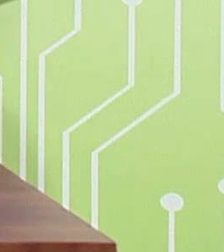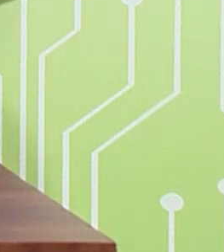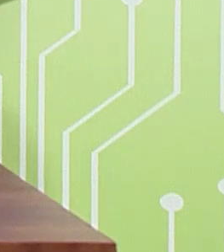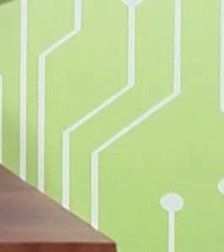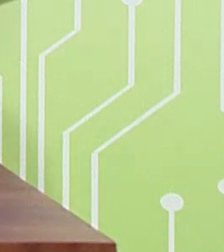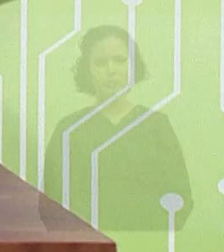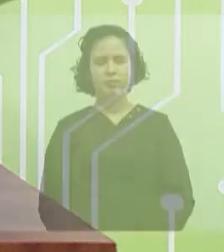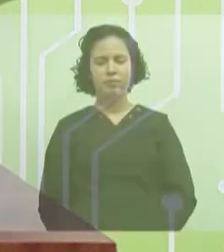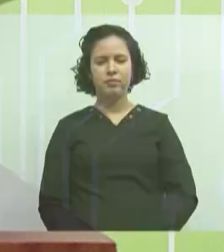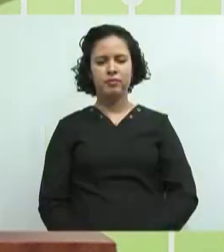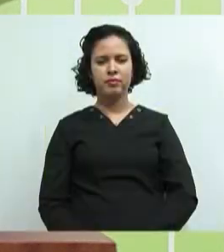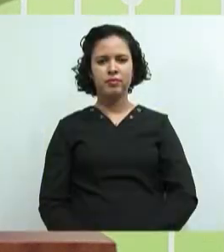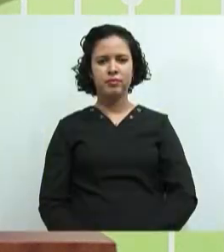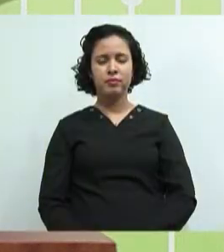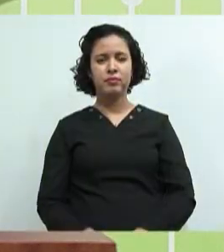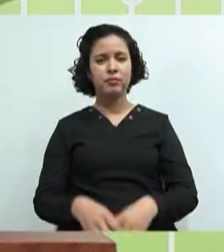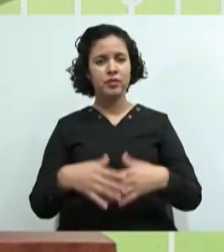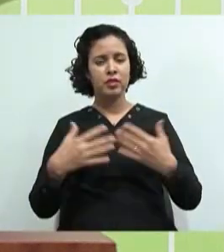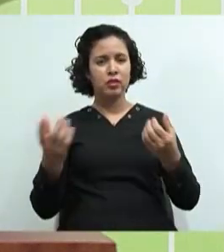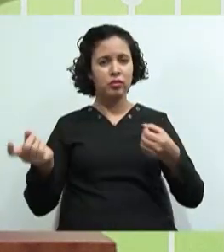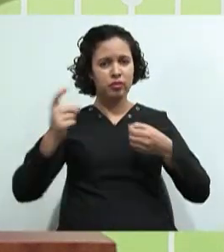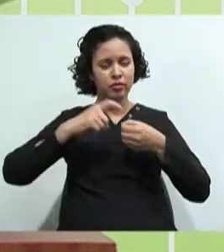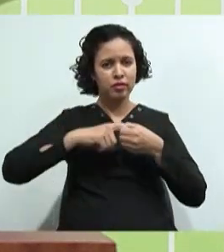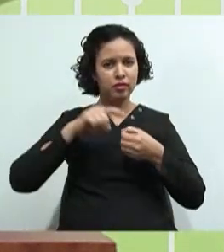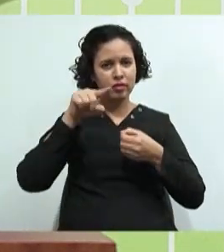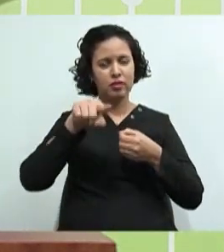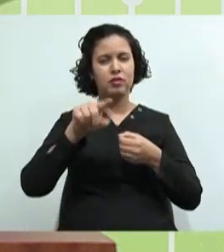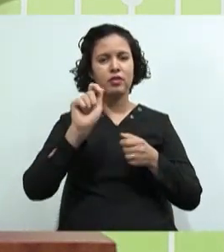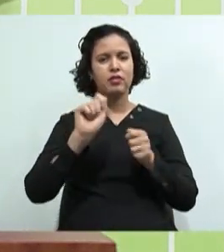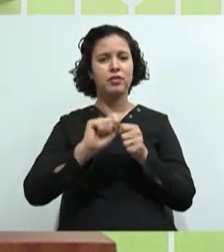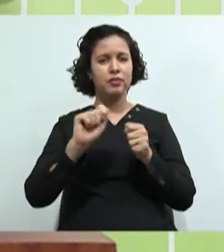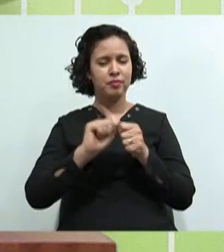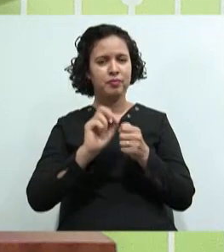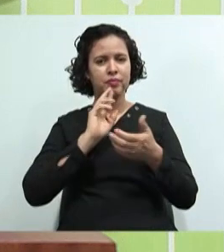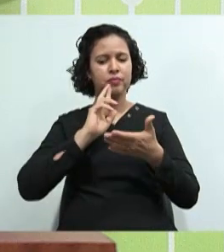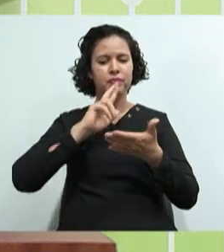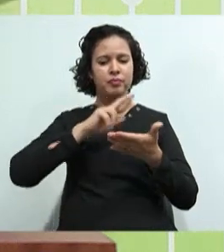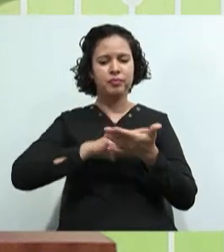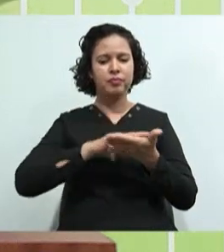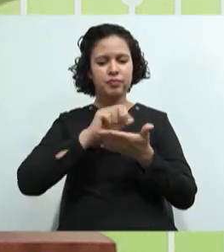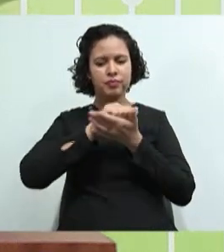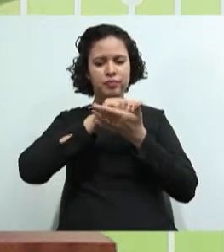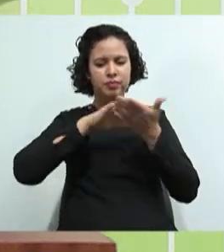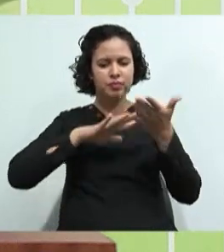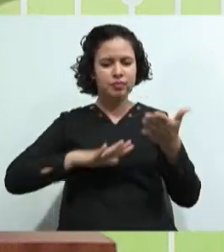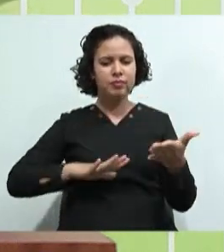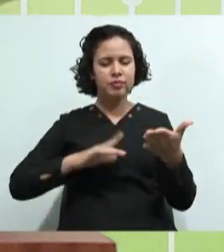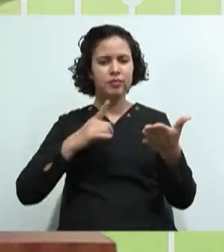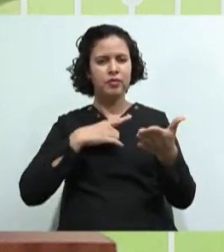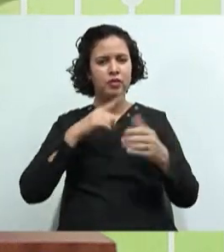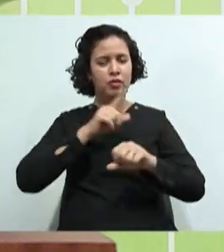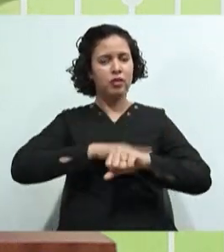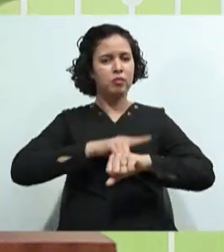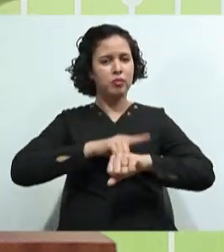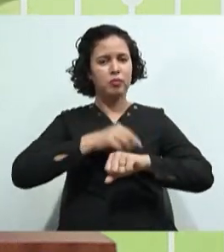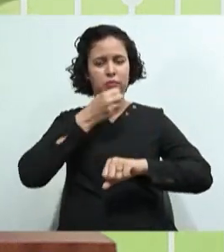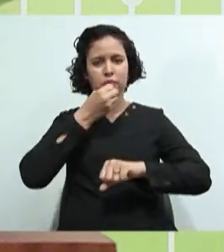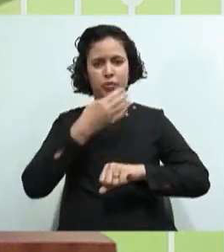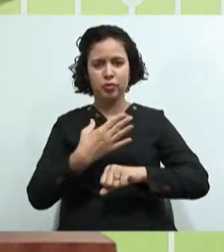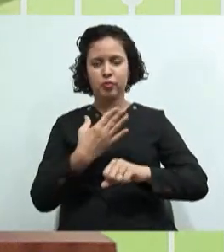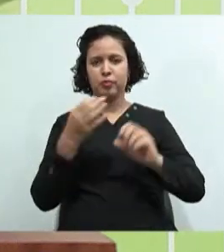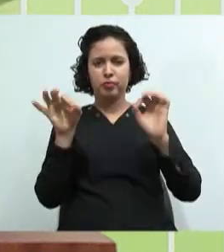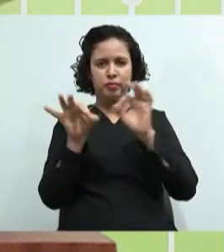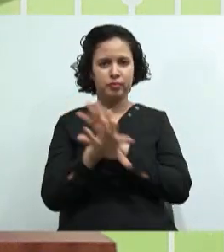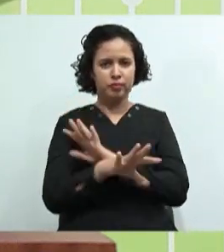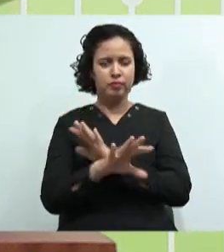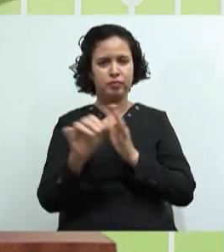Olá, estamos de volta, não é verdade? Você que estava aí fazendo seu exercício, né? Ó, teve aí um tempinho bom para poder